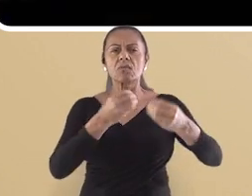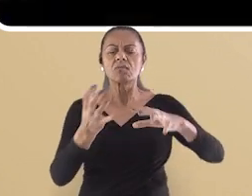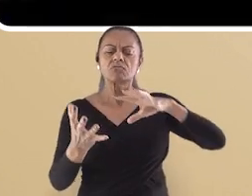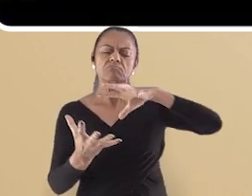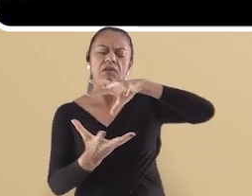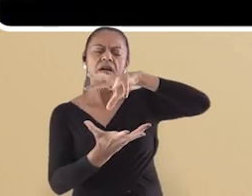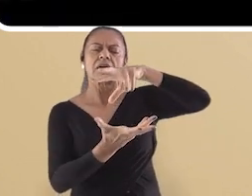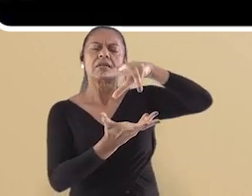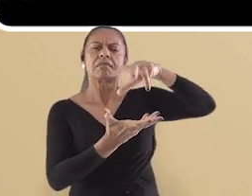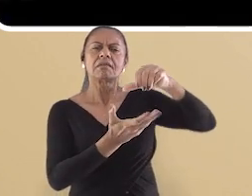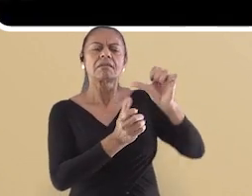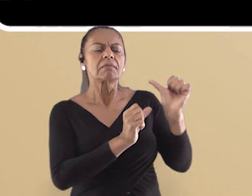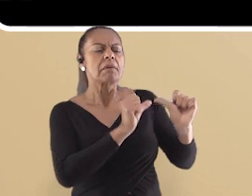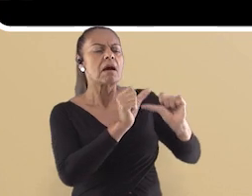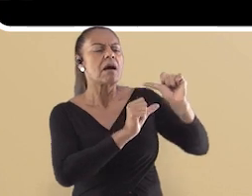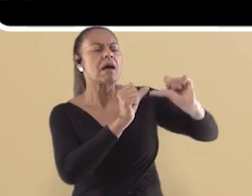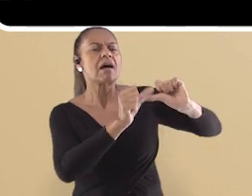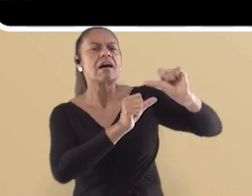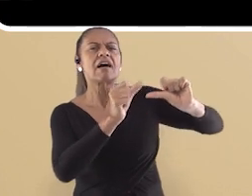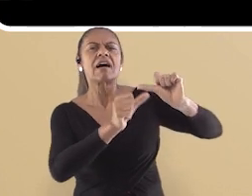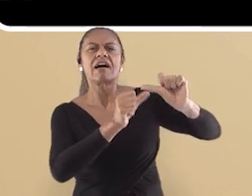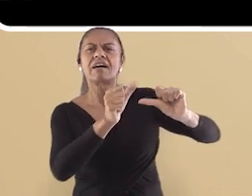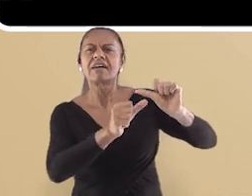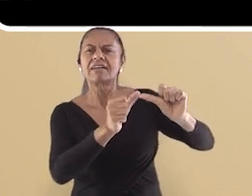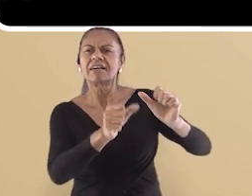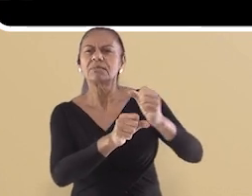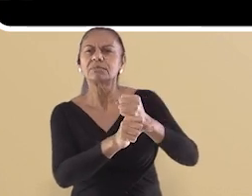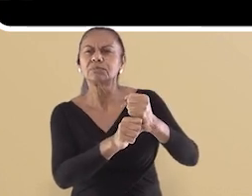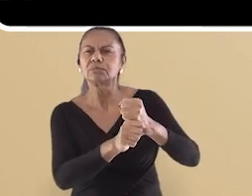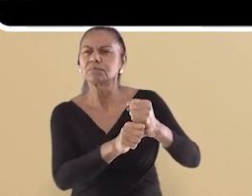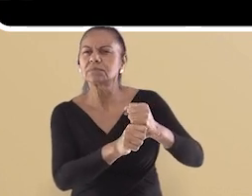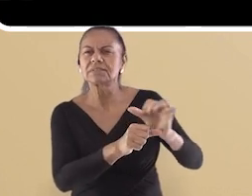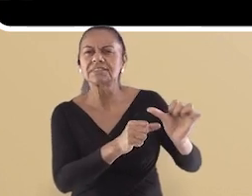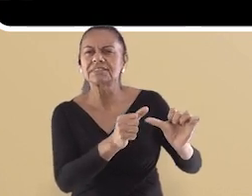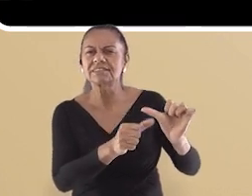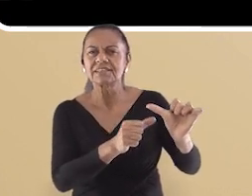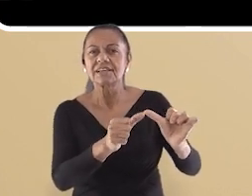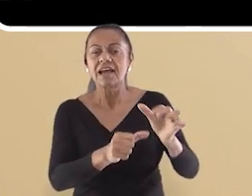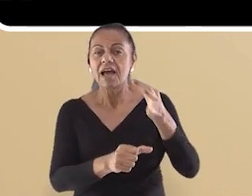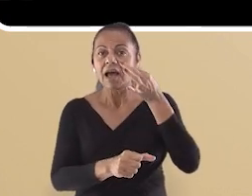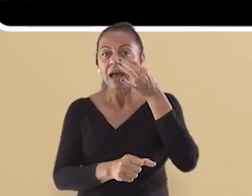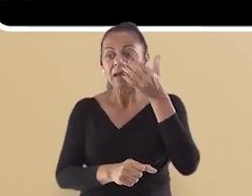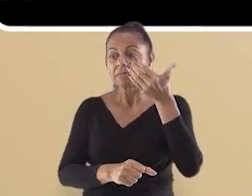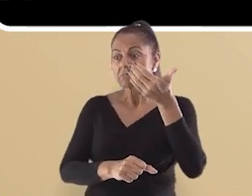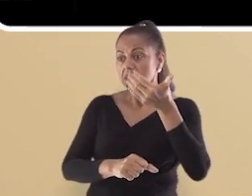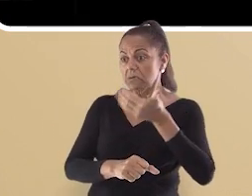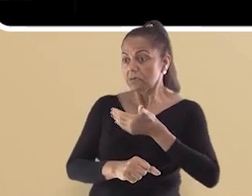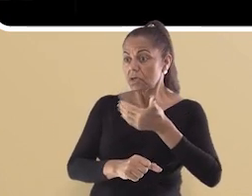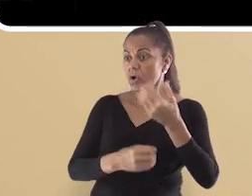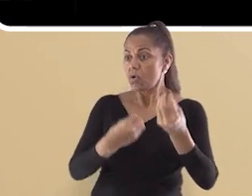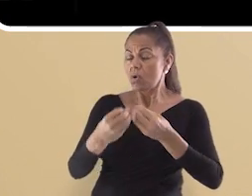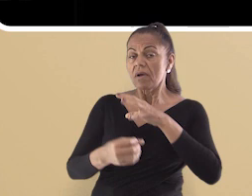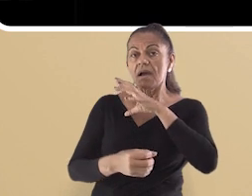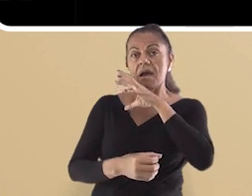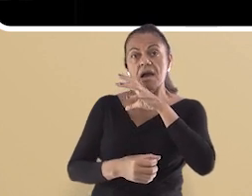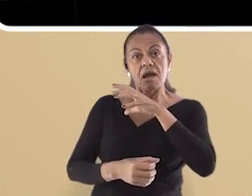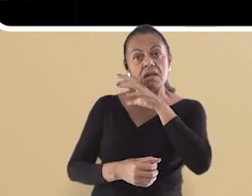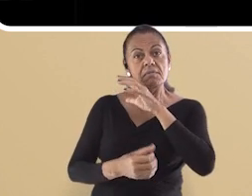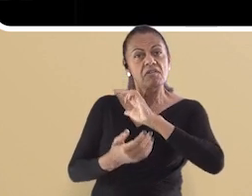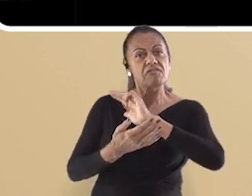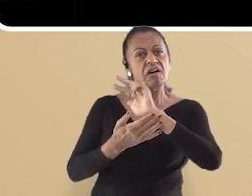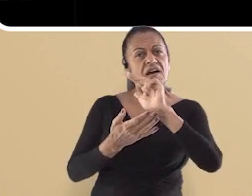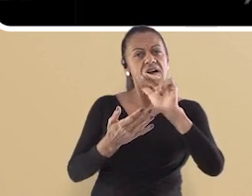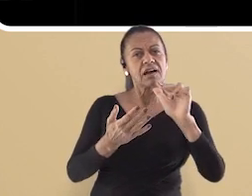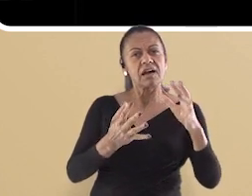Esses fósseis nos possibilitam entender as mudanças que ocorreram no planeta ao longo de milhões de anos e fornecem importantes evidências